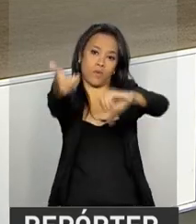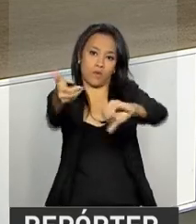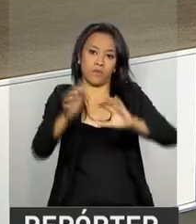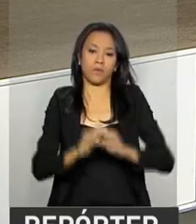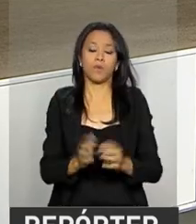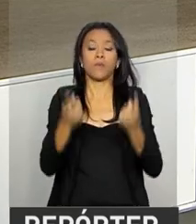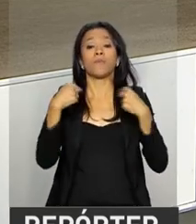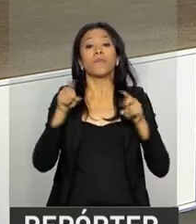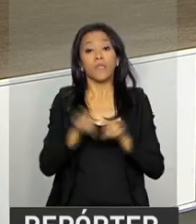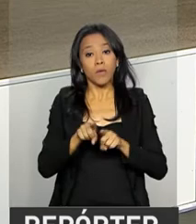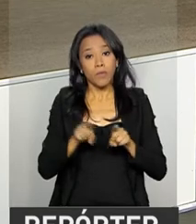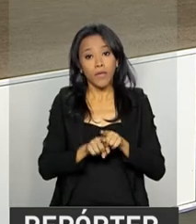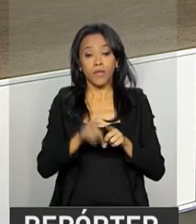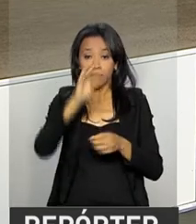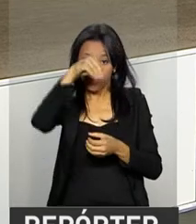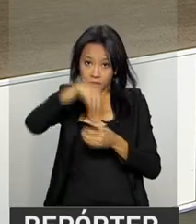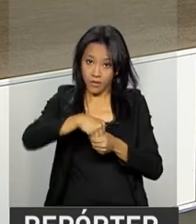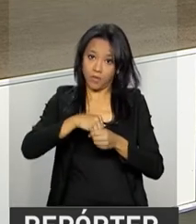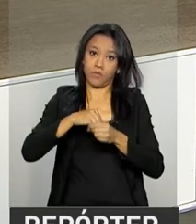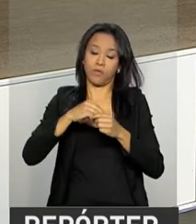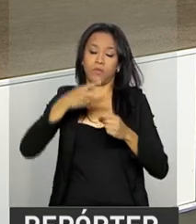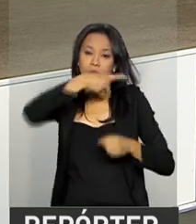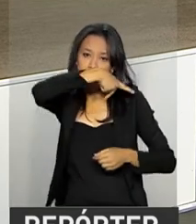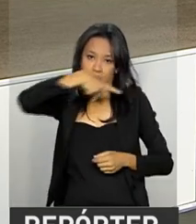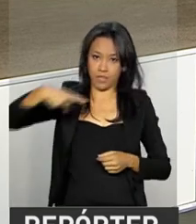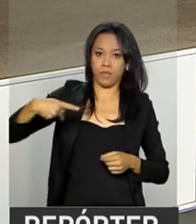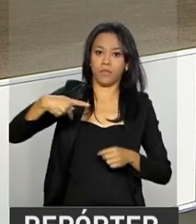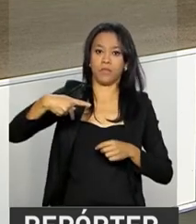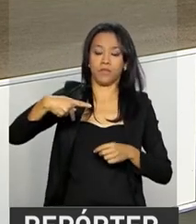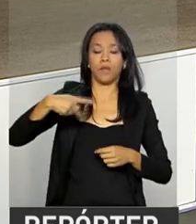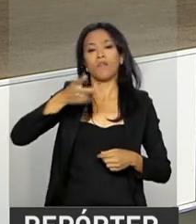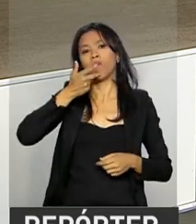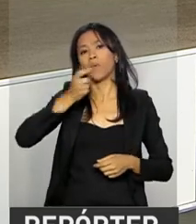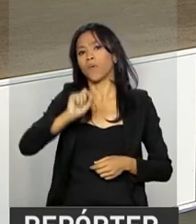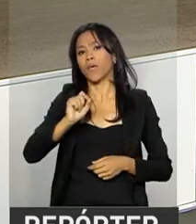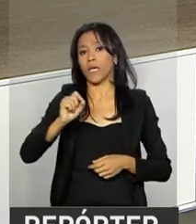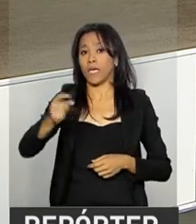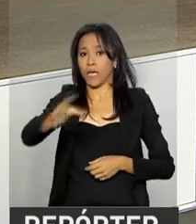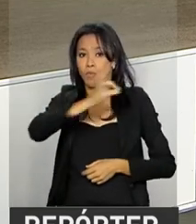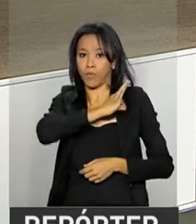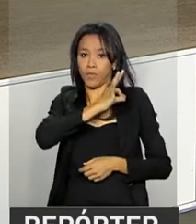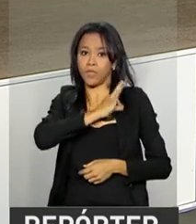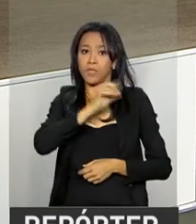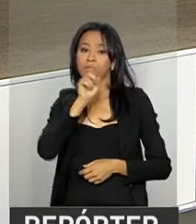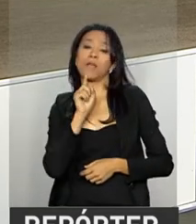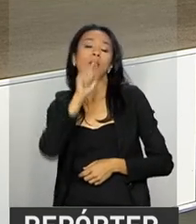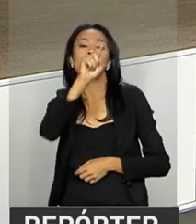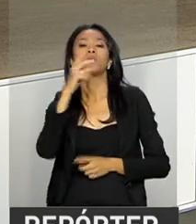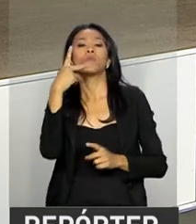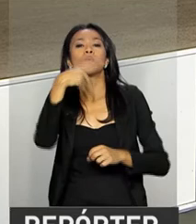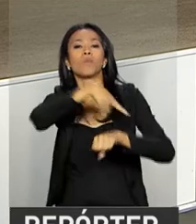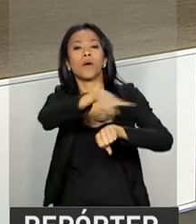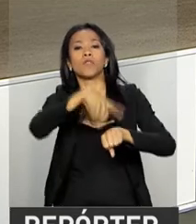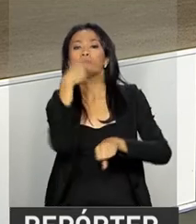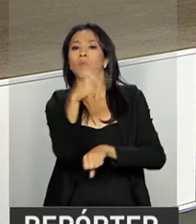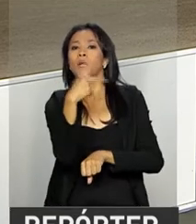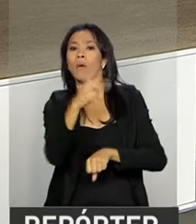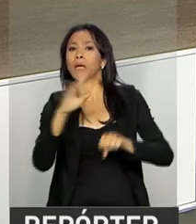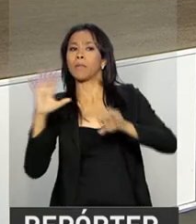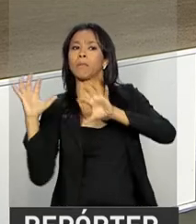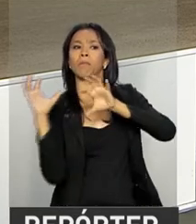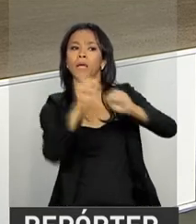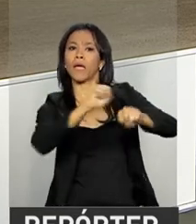da presidência da república informou em nota que a polícia nacional do paraguai prendeu e deportou